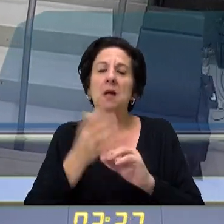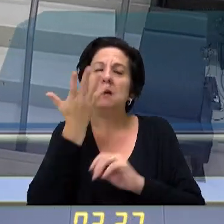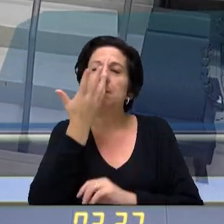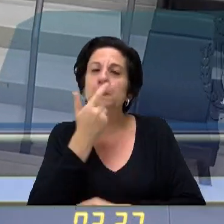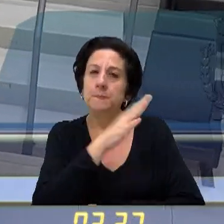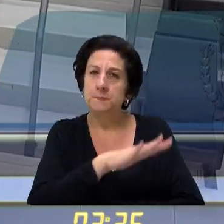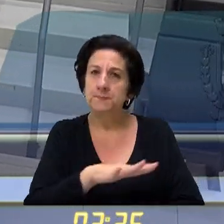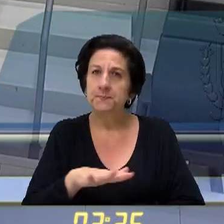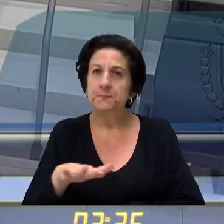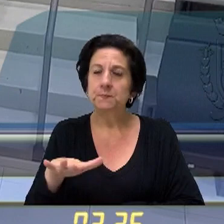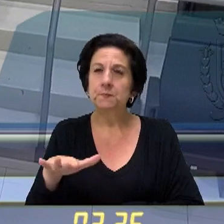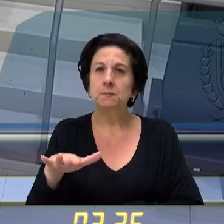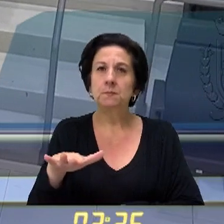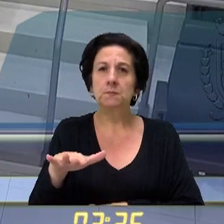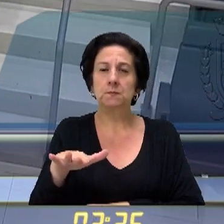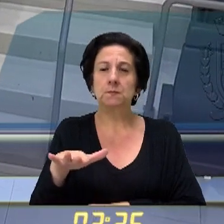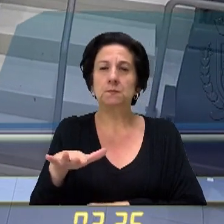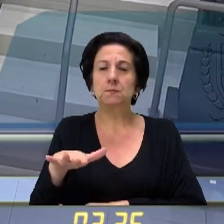crianças